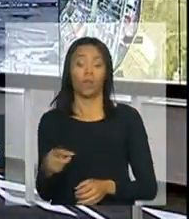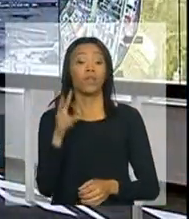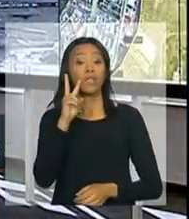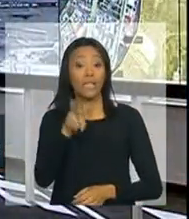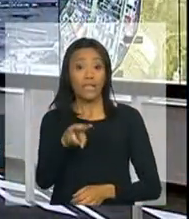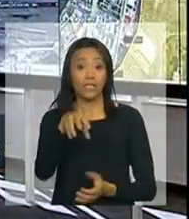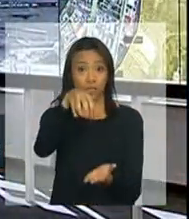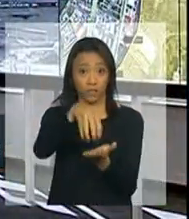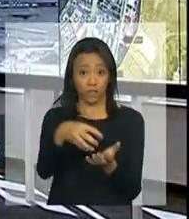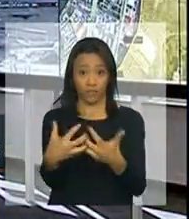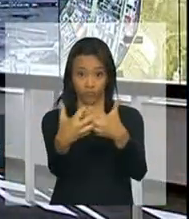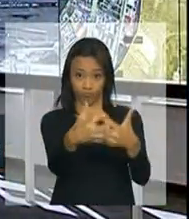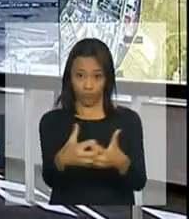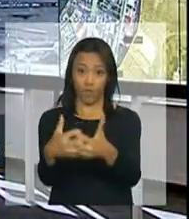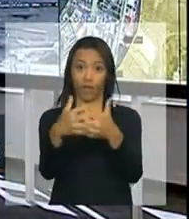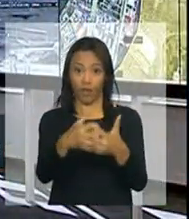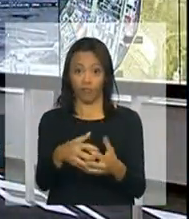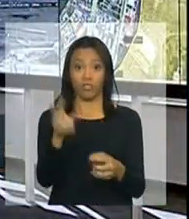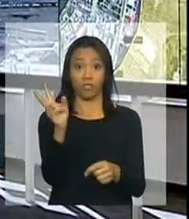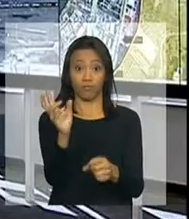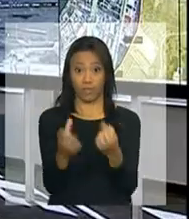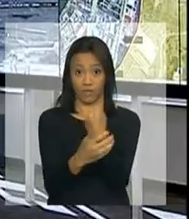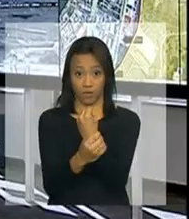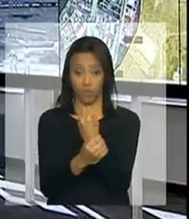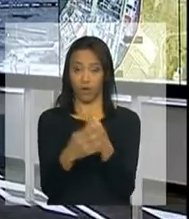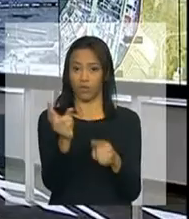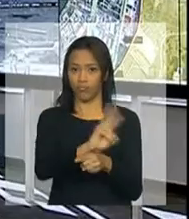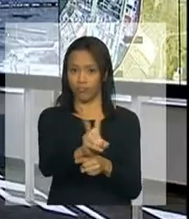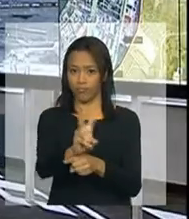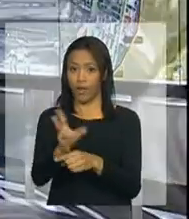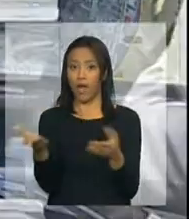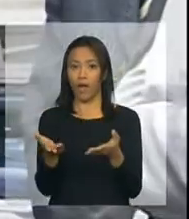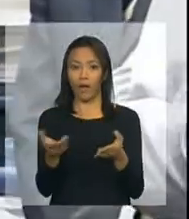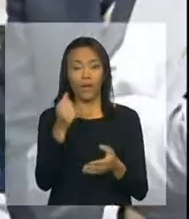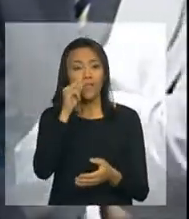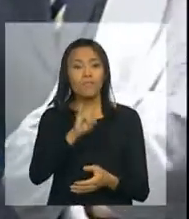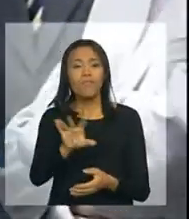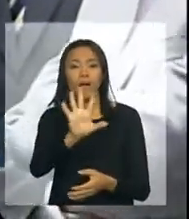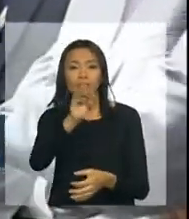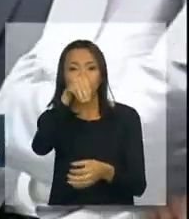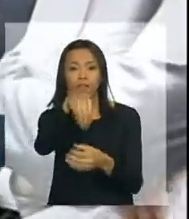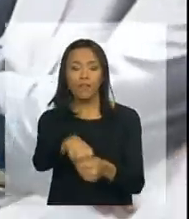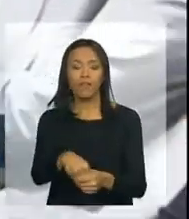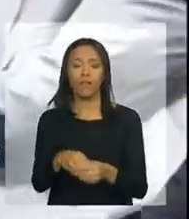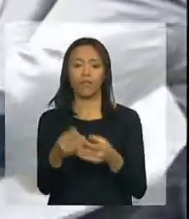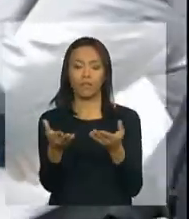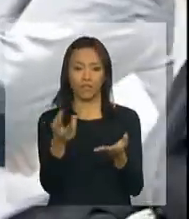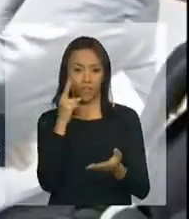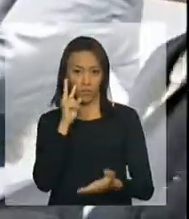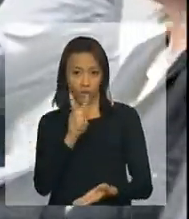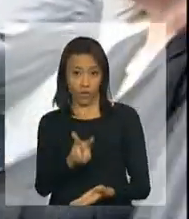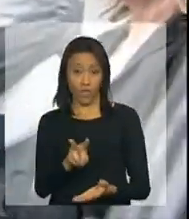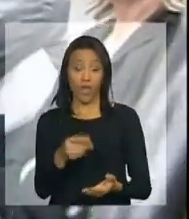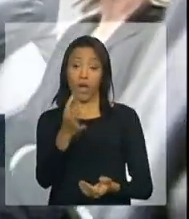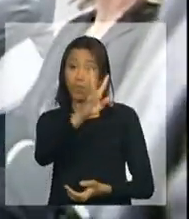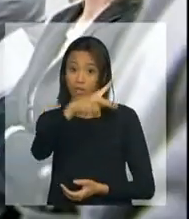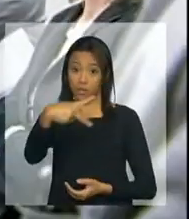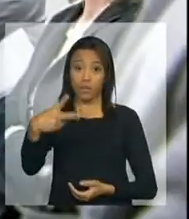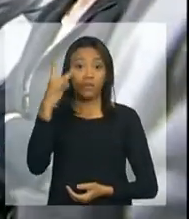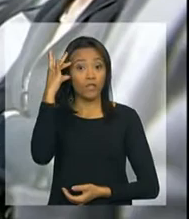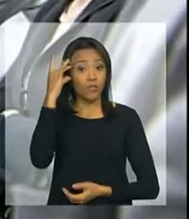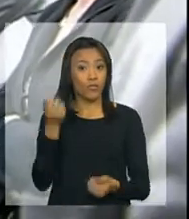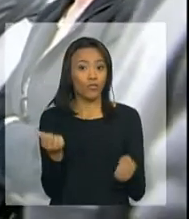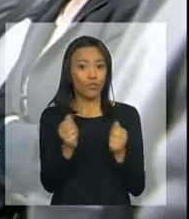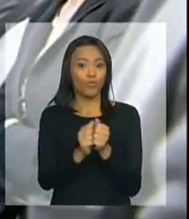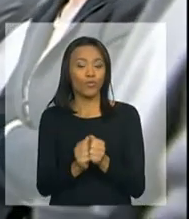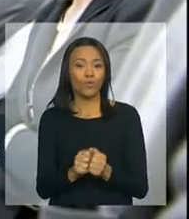comando e controle Móvel agora imagens internas a presidenta Dilma rus ao lado